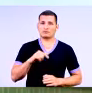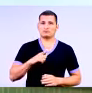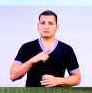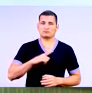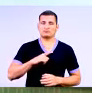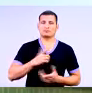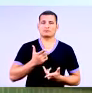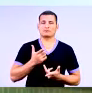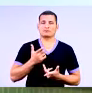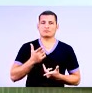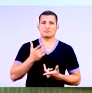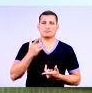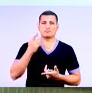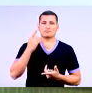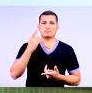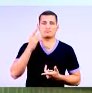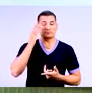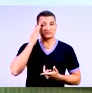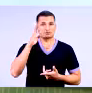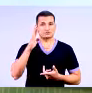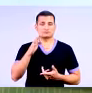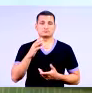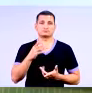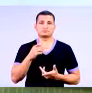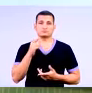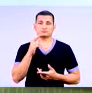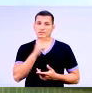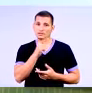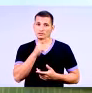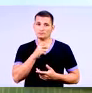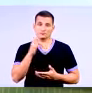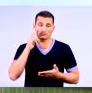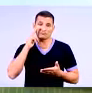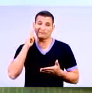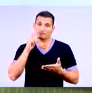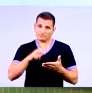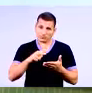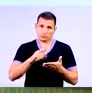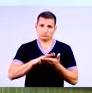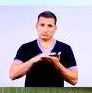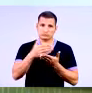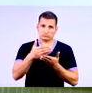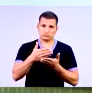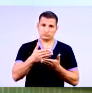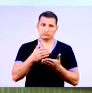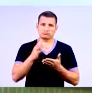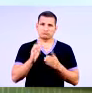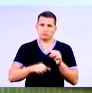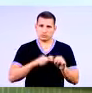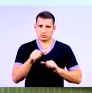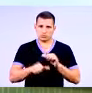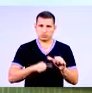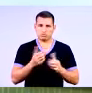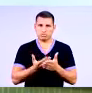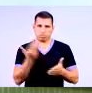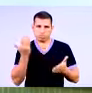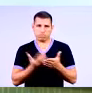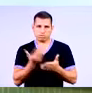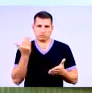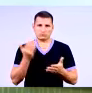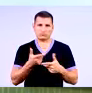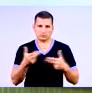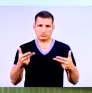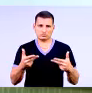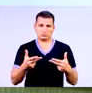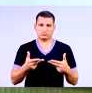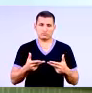Se realmente ele constatou que houve uma troca de peças, ético é ele informar